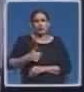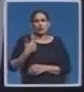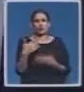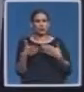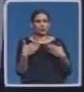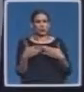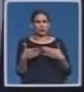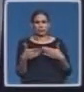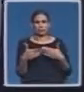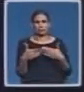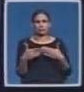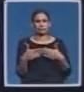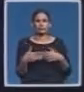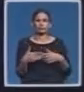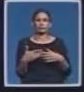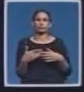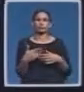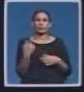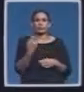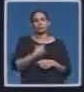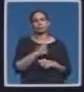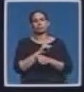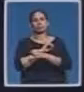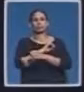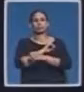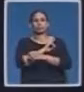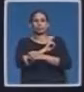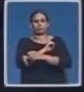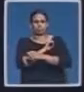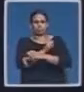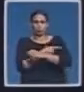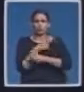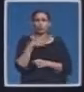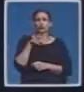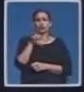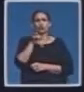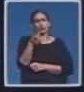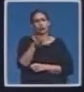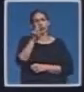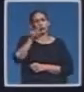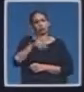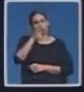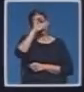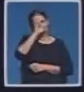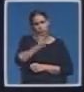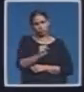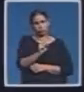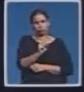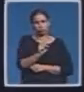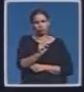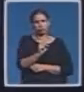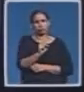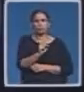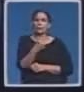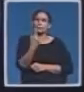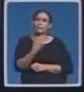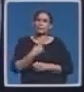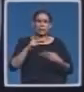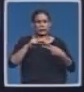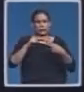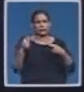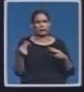executivos camarários, quer seja pelo poder regional, que tem que ter uma postura correta com todas as